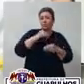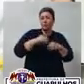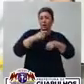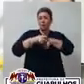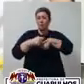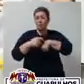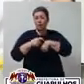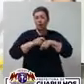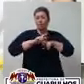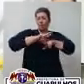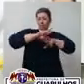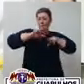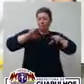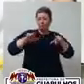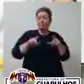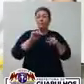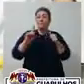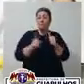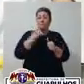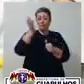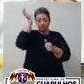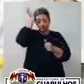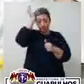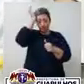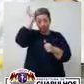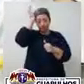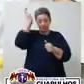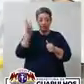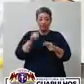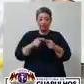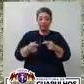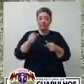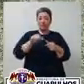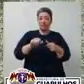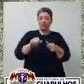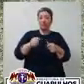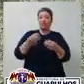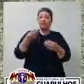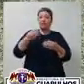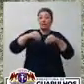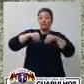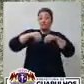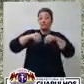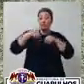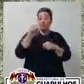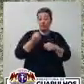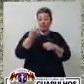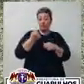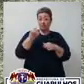morango e com outros ingredientes aí. Então, primeiro o leite condensado. Ela vai acrescentar o leite em pó.